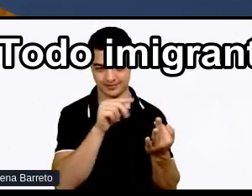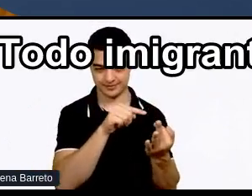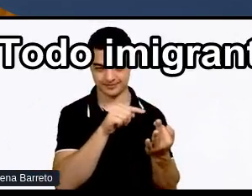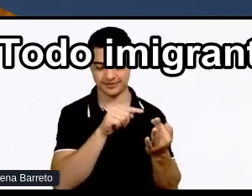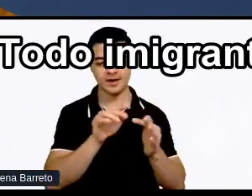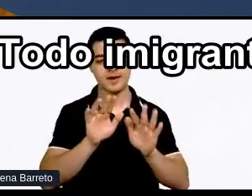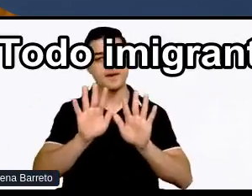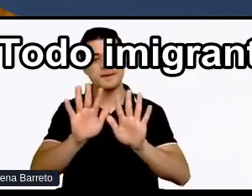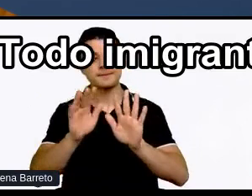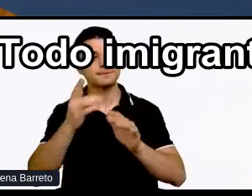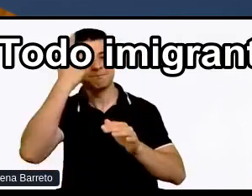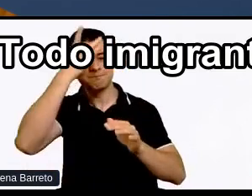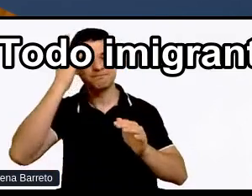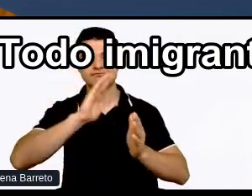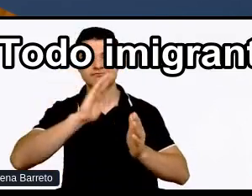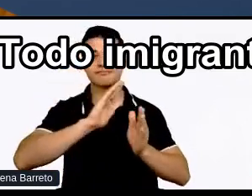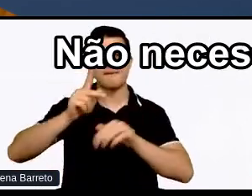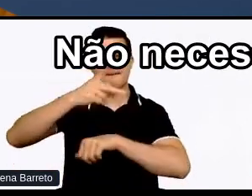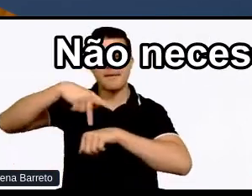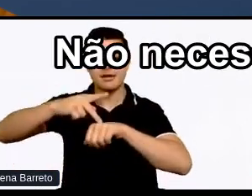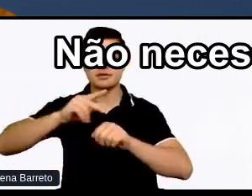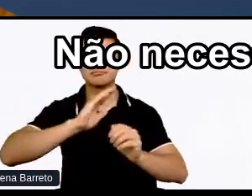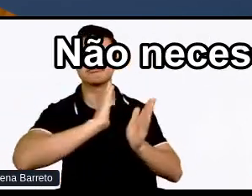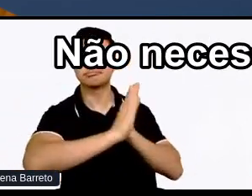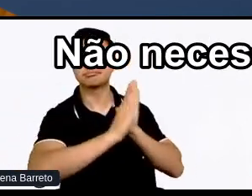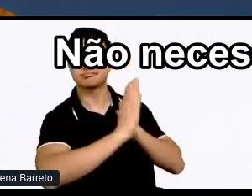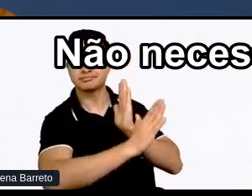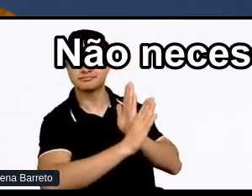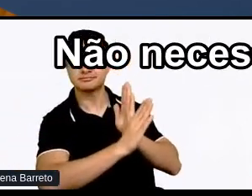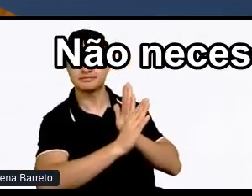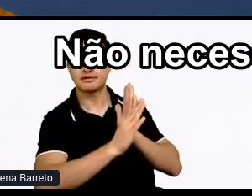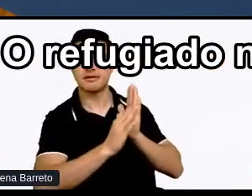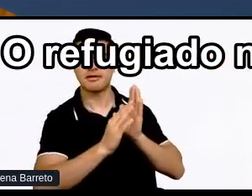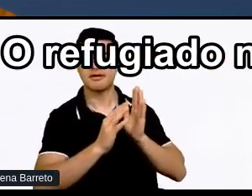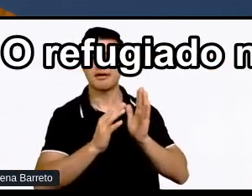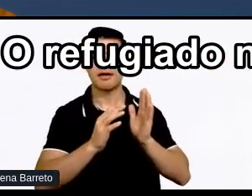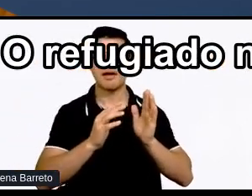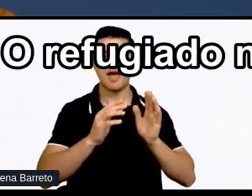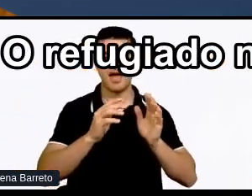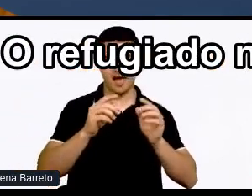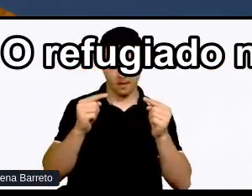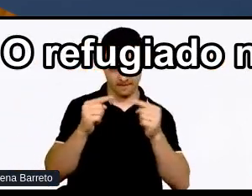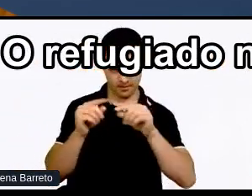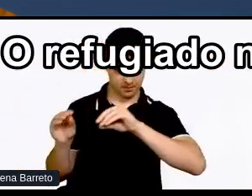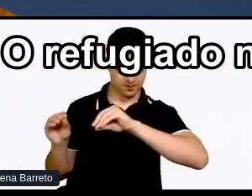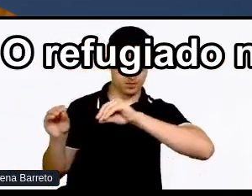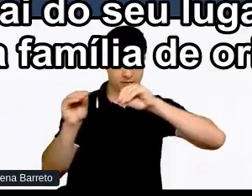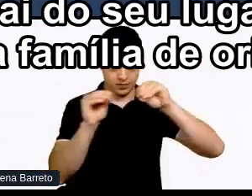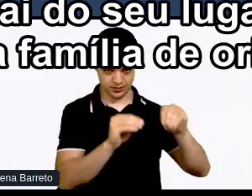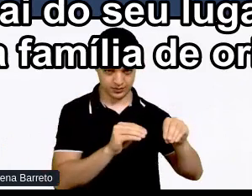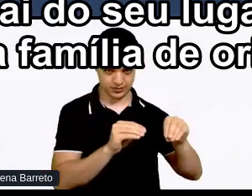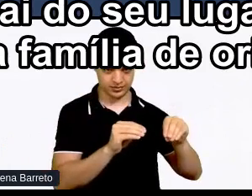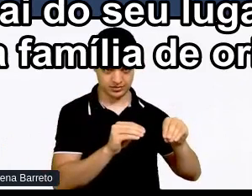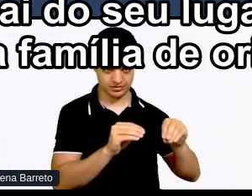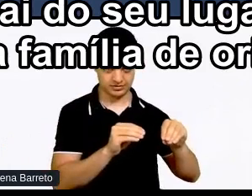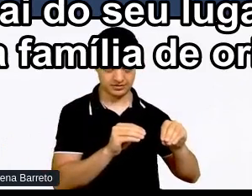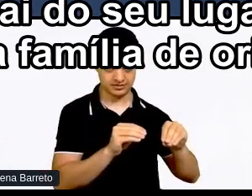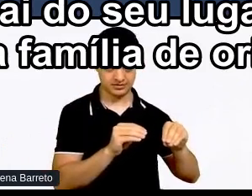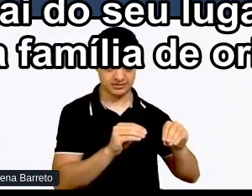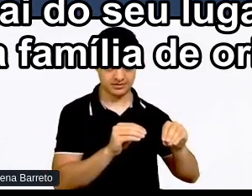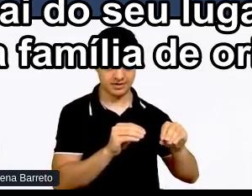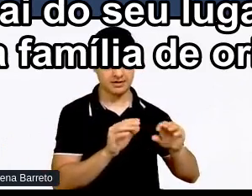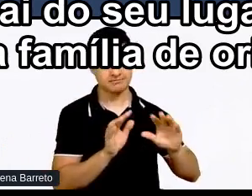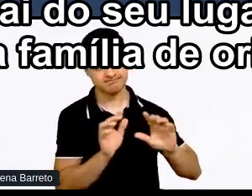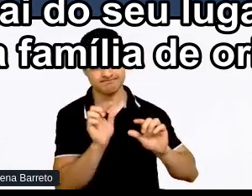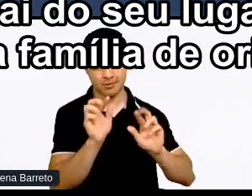Sim, todo imigrante ele é refugiado? Não necessariamente. O refugiado ele não tem opção. Ele